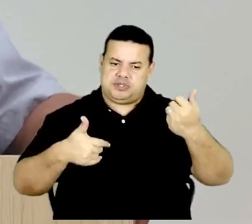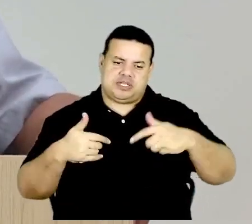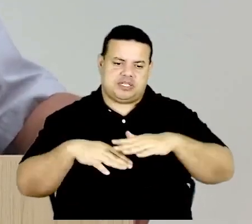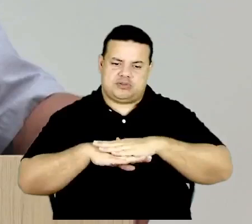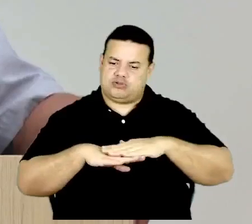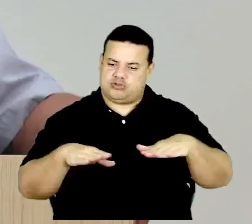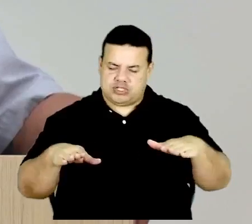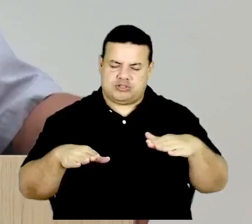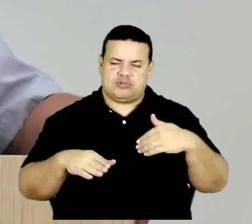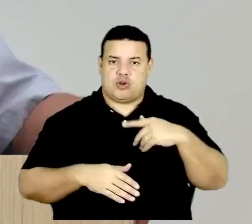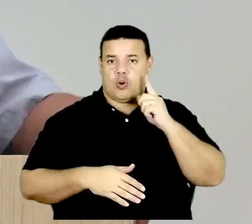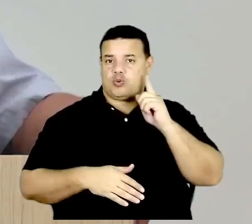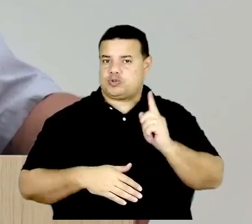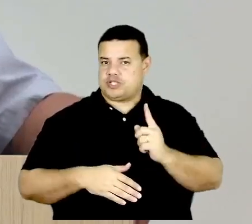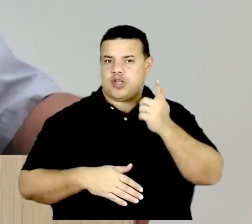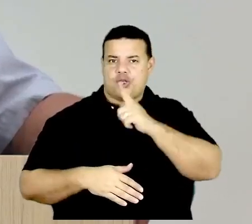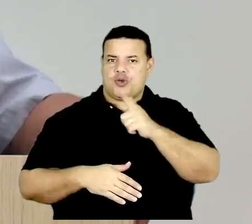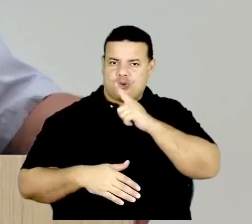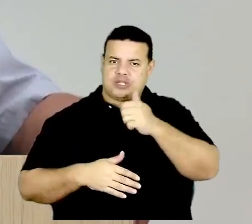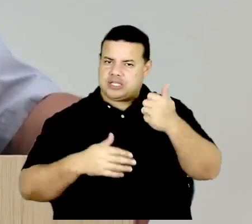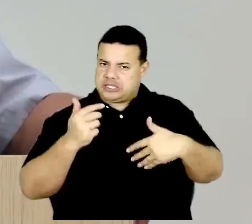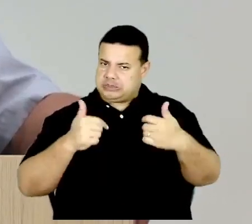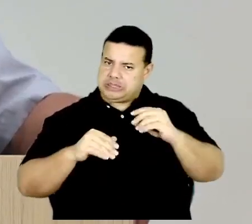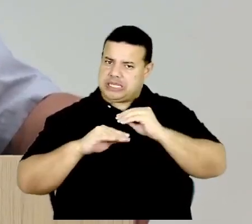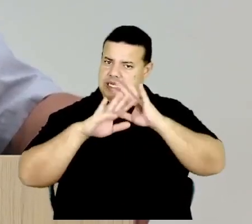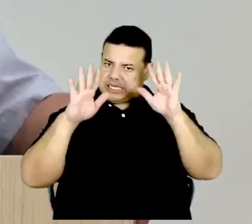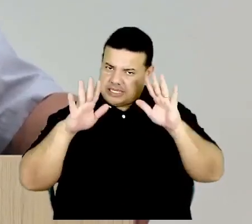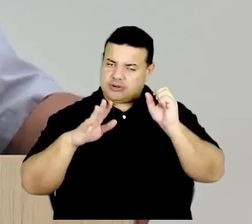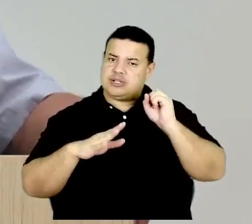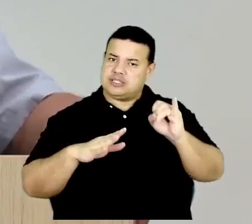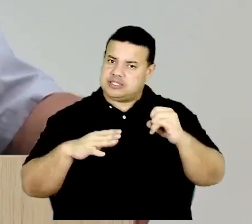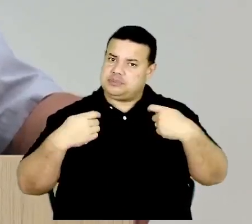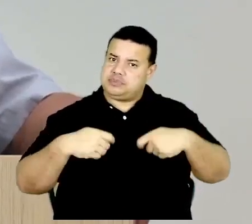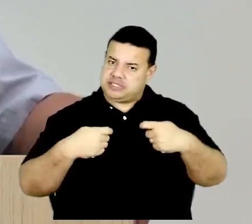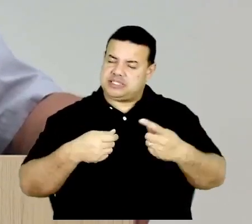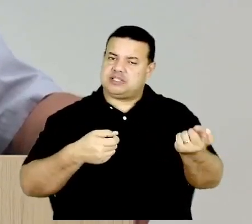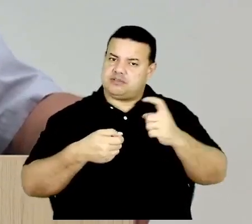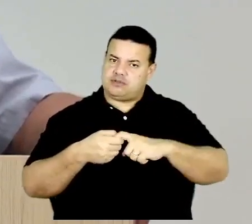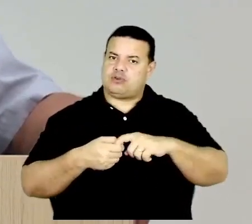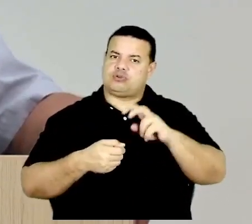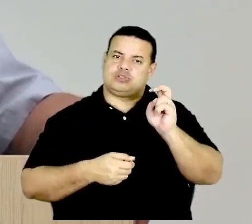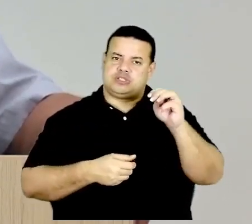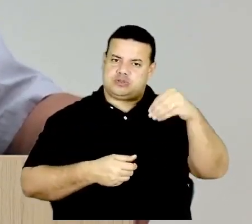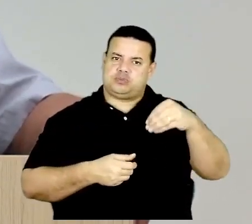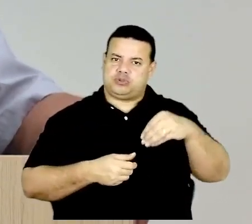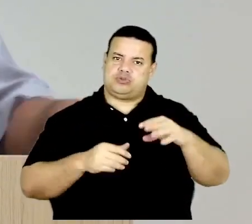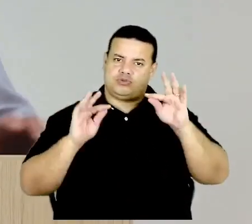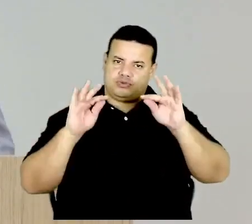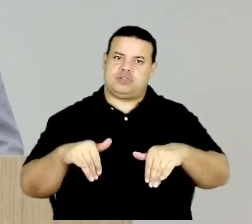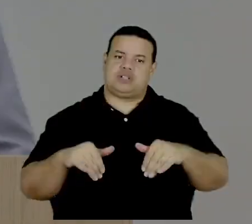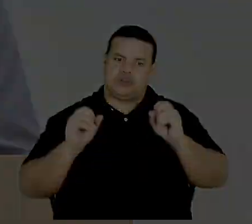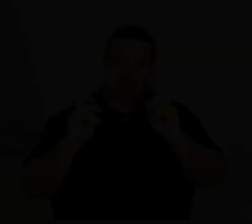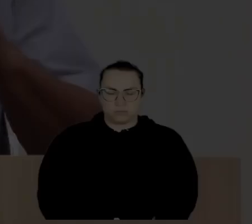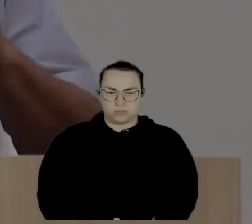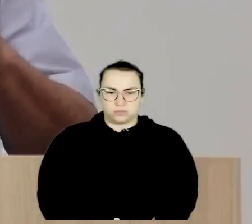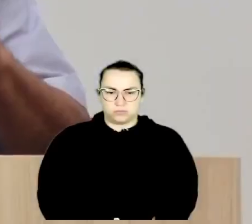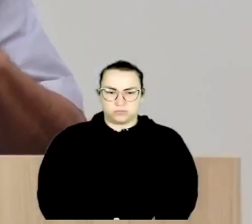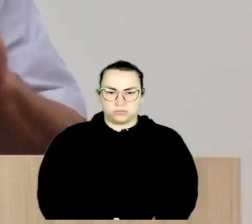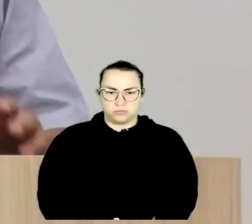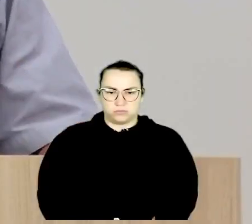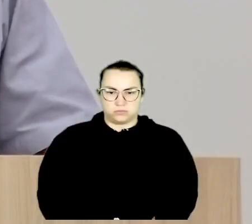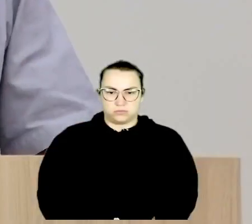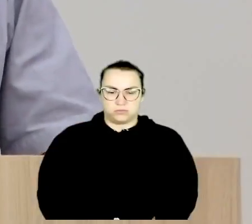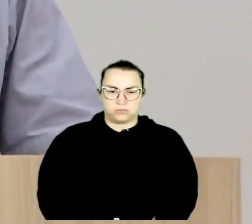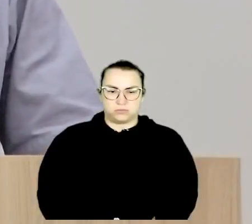consegui ser bastante claro. Se houver necessidade, volto nos 5 minutos finais. Muito obrigado, tenham a todos uma boa semana. Eu não